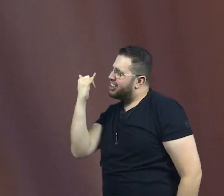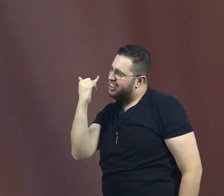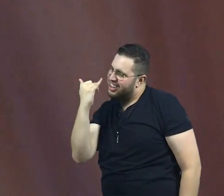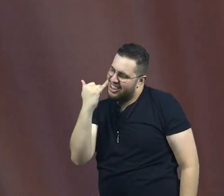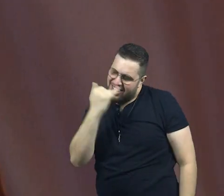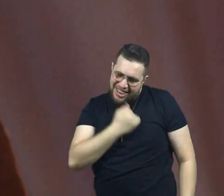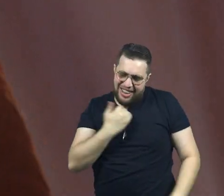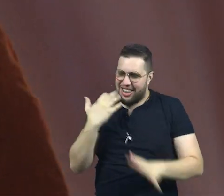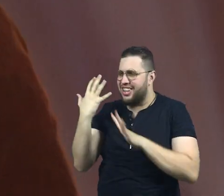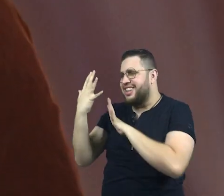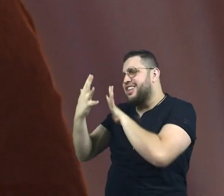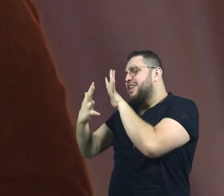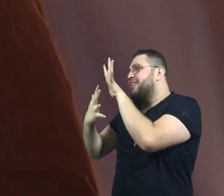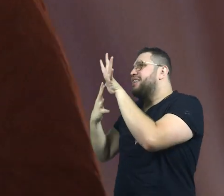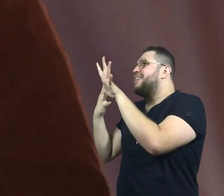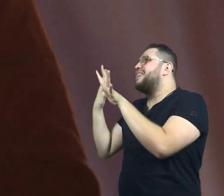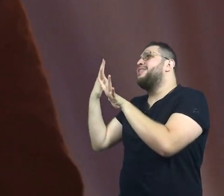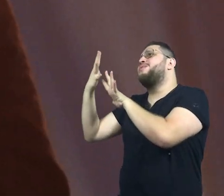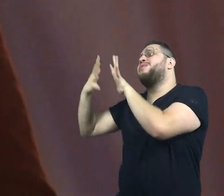Senhor, e dizes